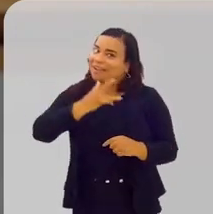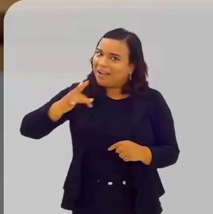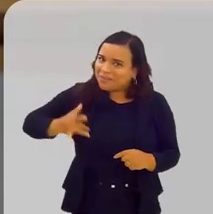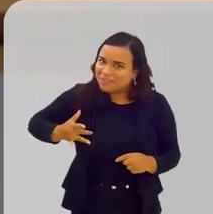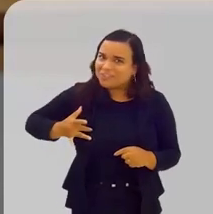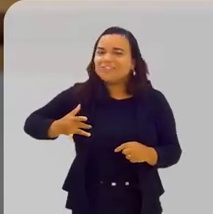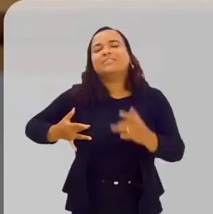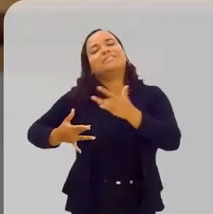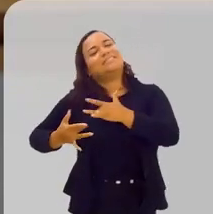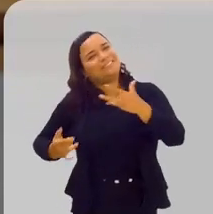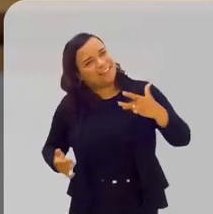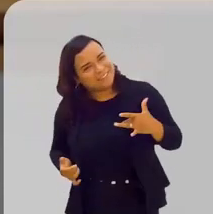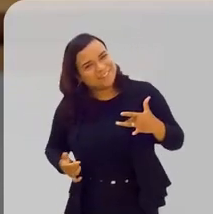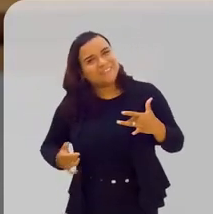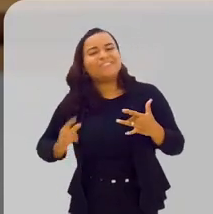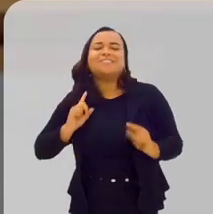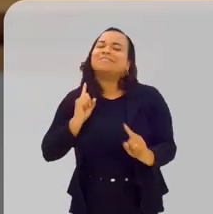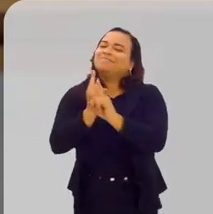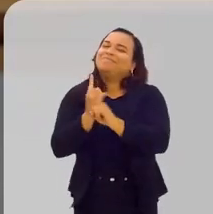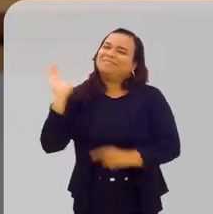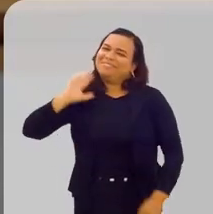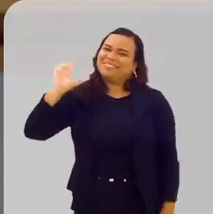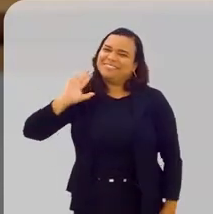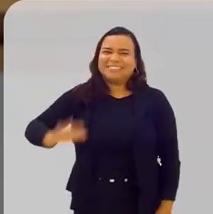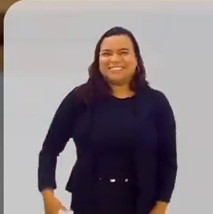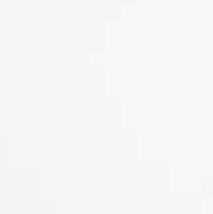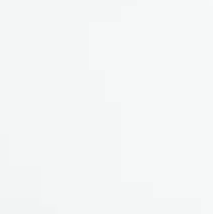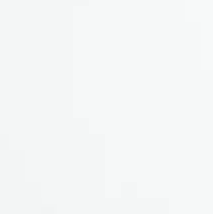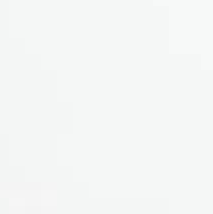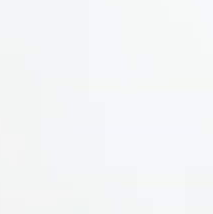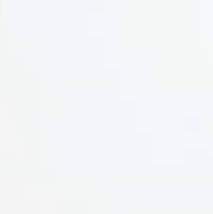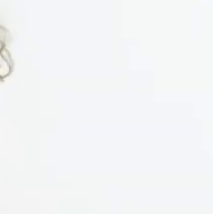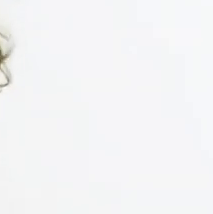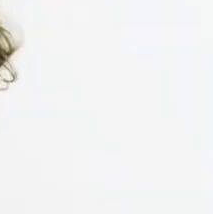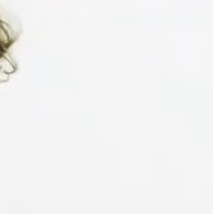saúde saúde e até lá